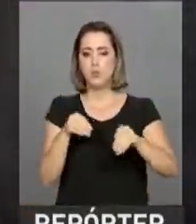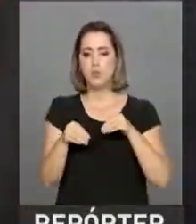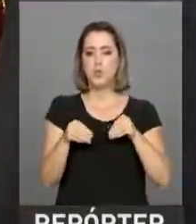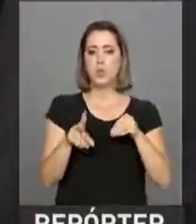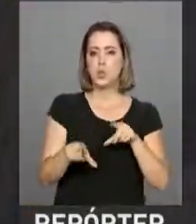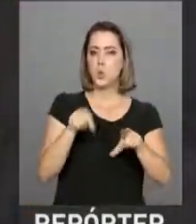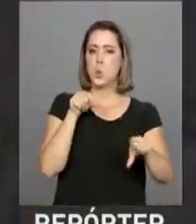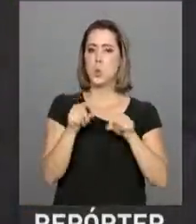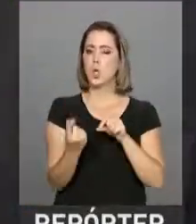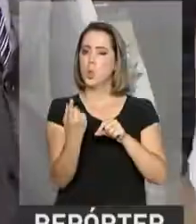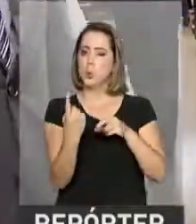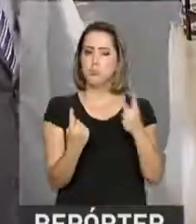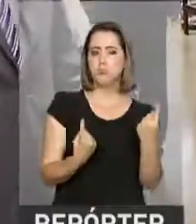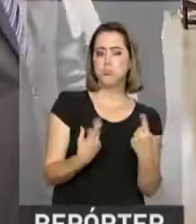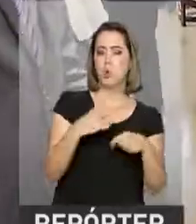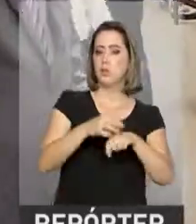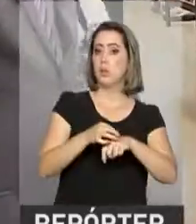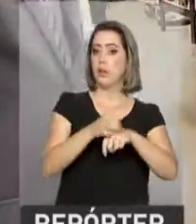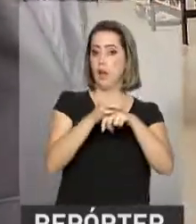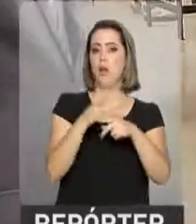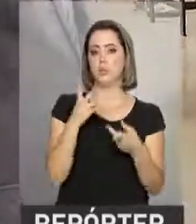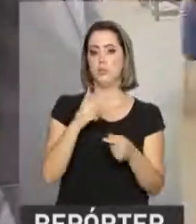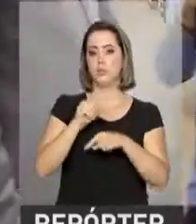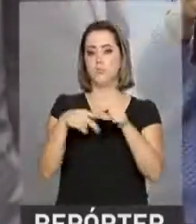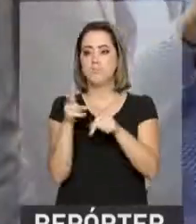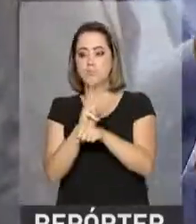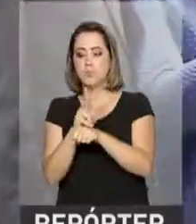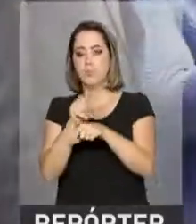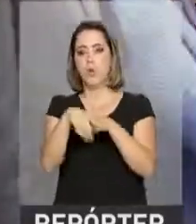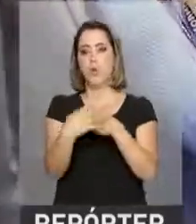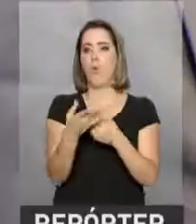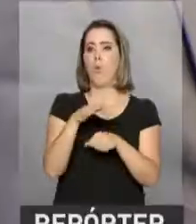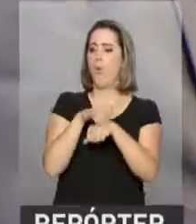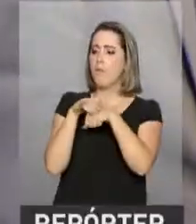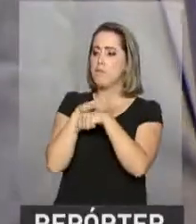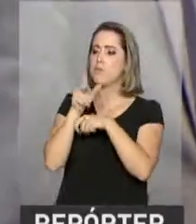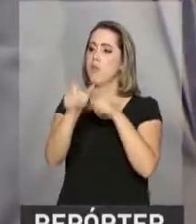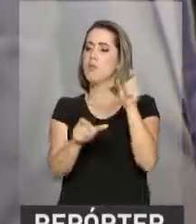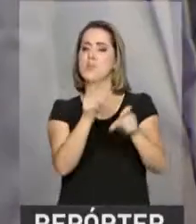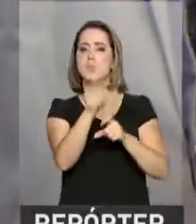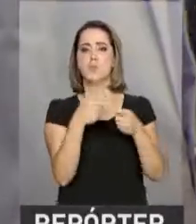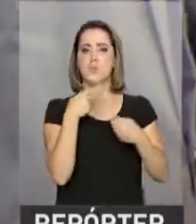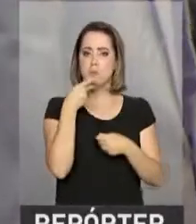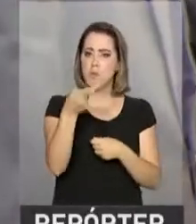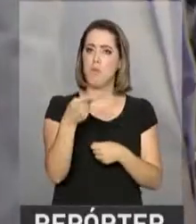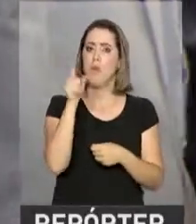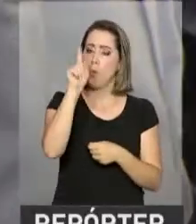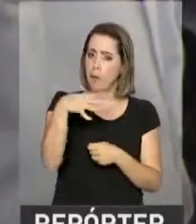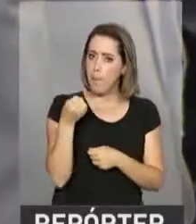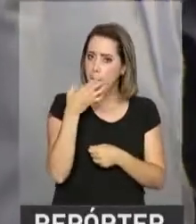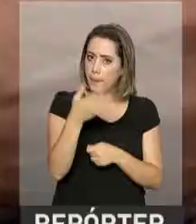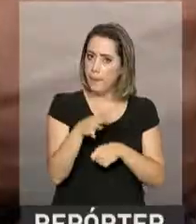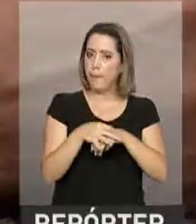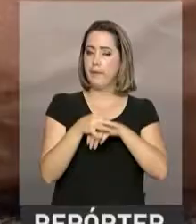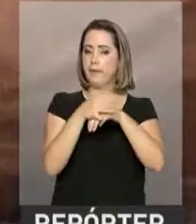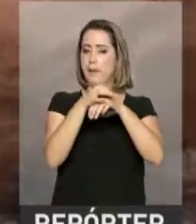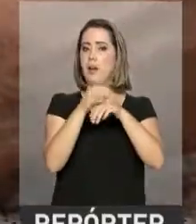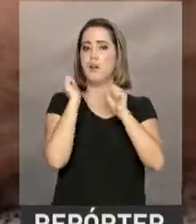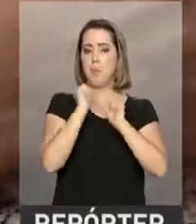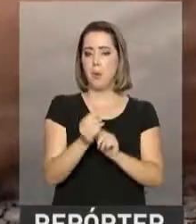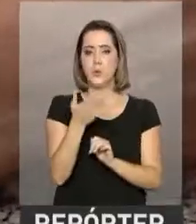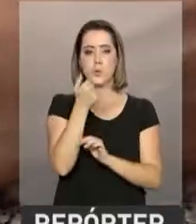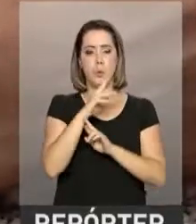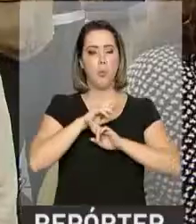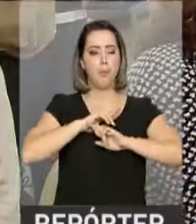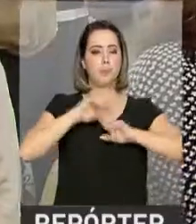de carnes. O ministro aproveitou para conversar com consumidores e garantiu que a carne brasileira é de qualidade e que pode ser consumida